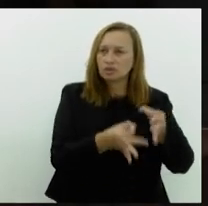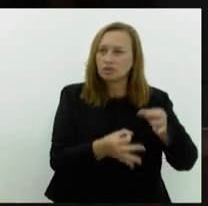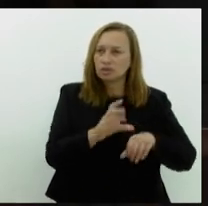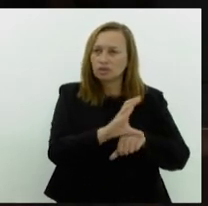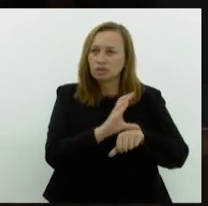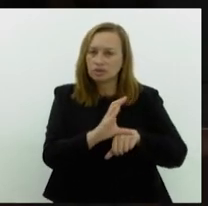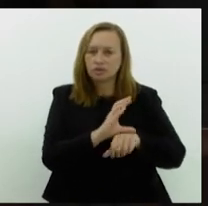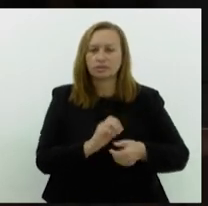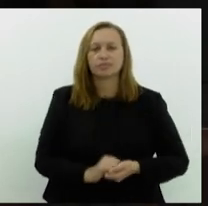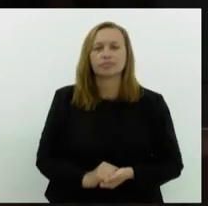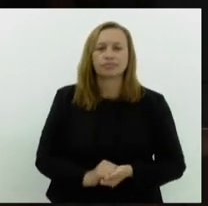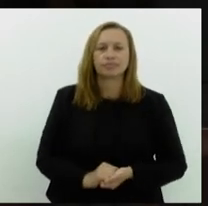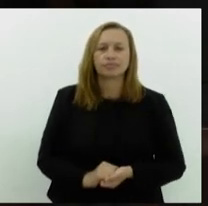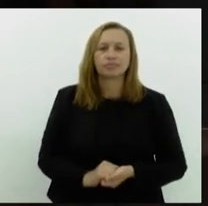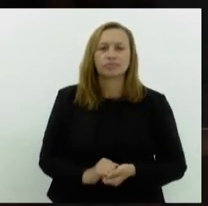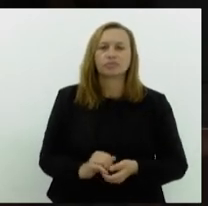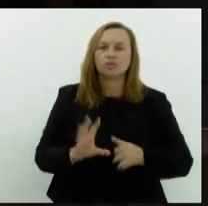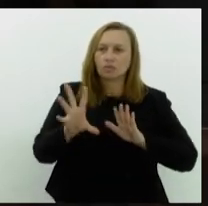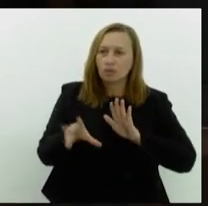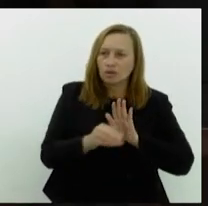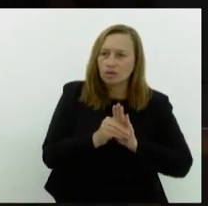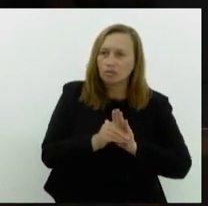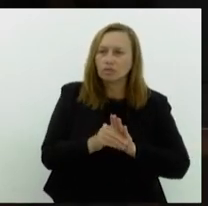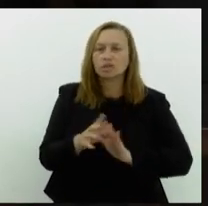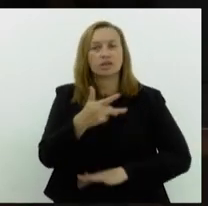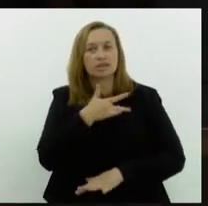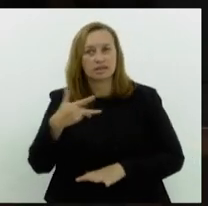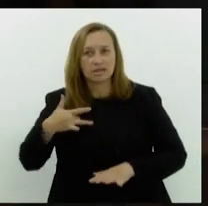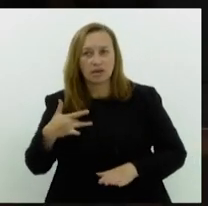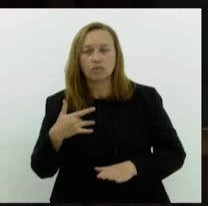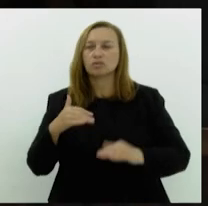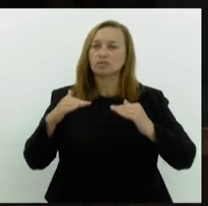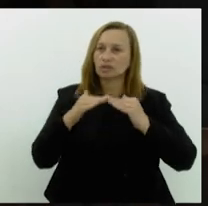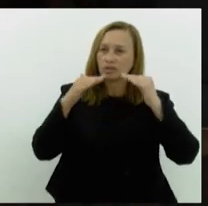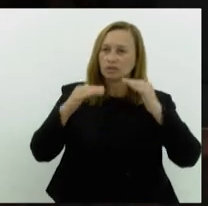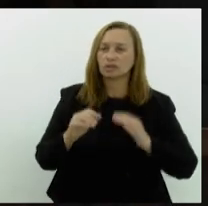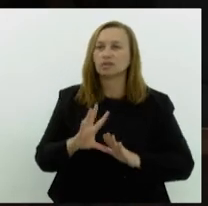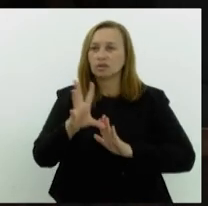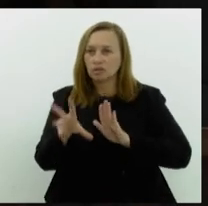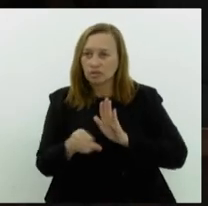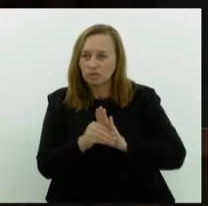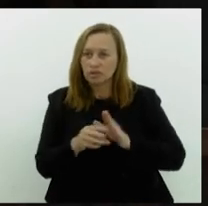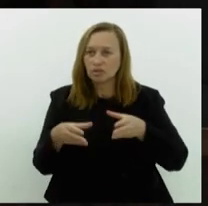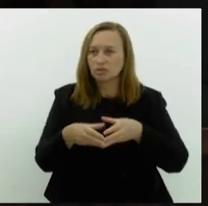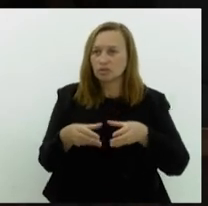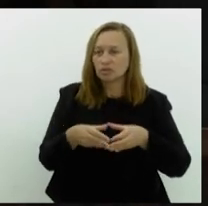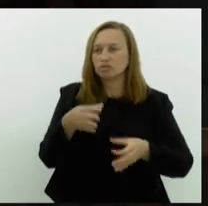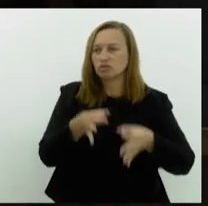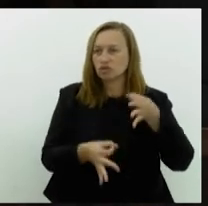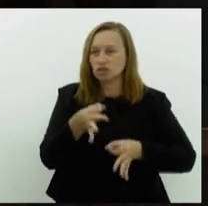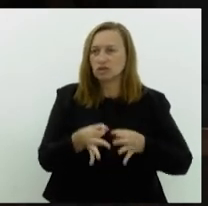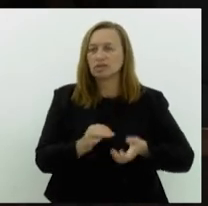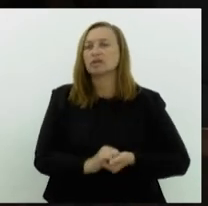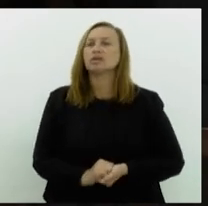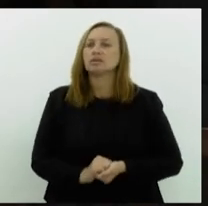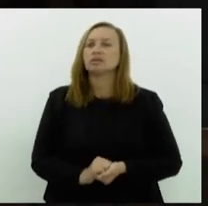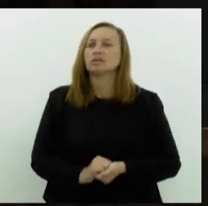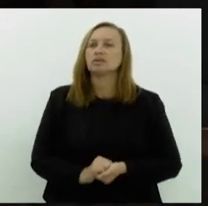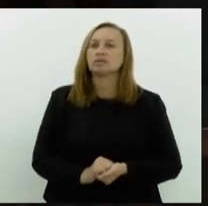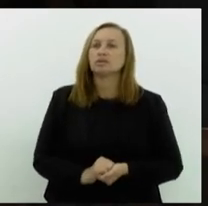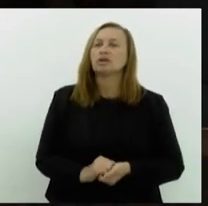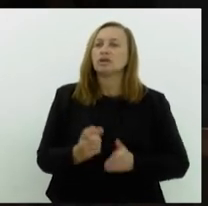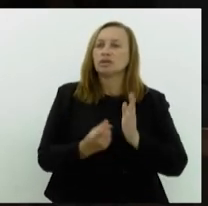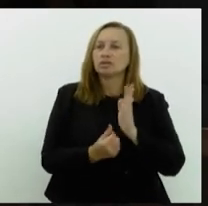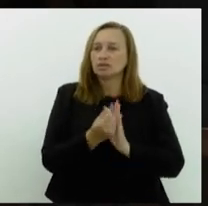constitucionalidade, com emendas de saúde favorável, com a emenda da comissão de Constituição e Justiça, de